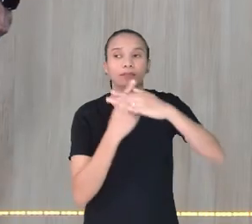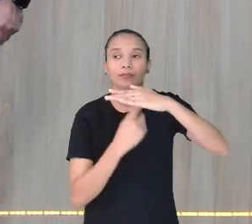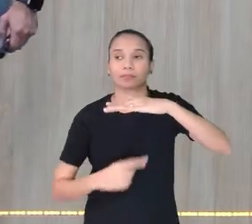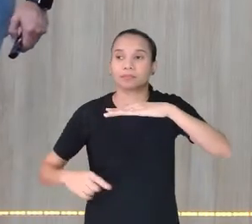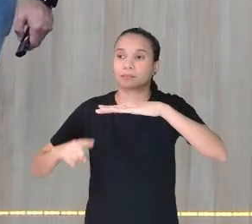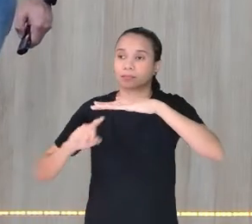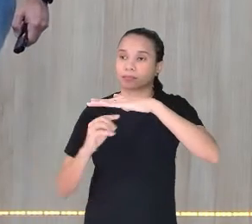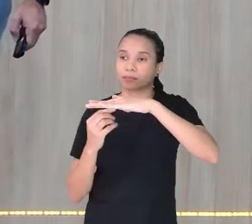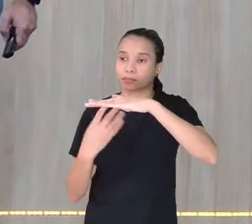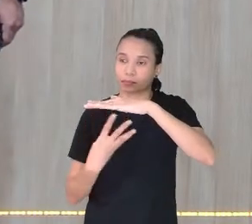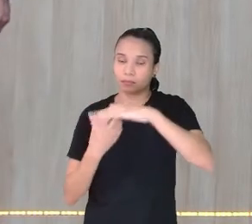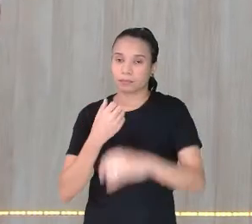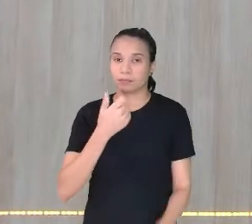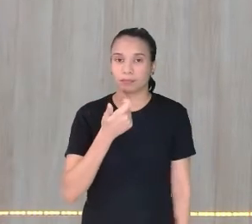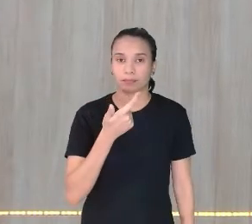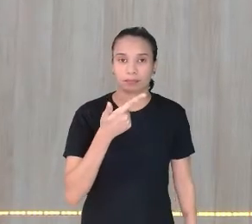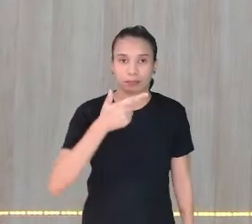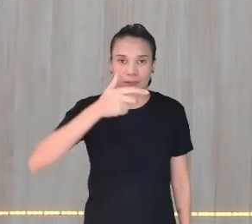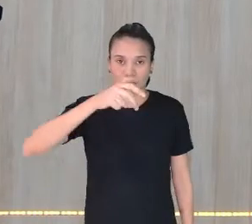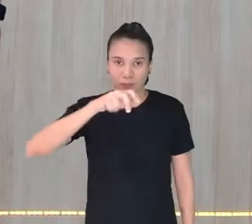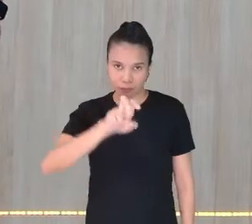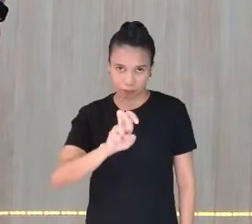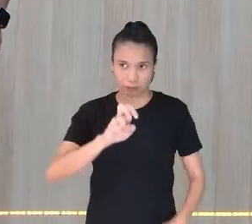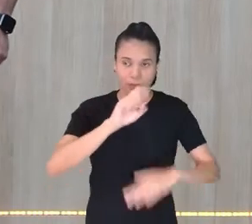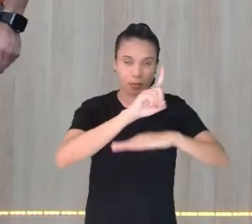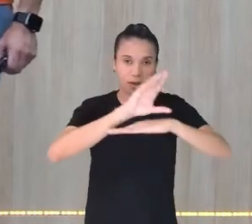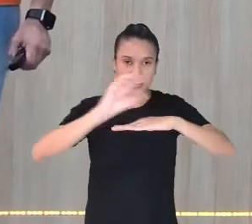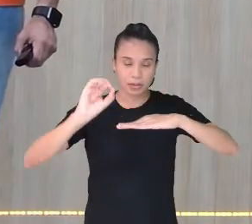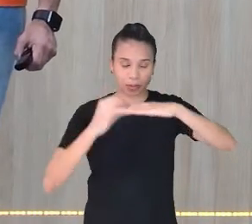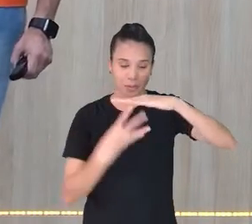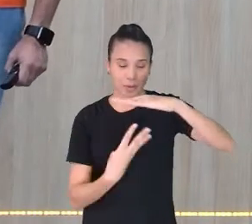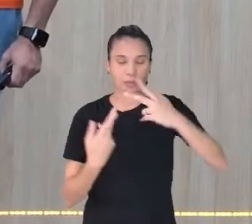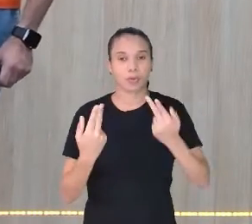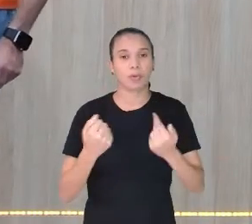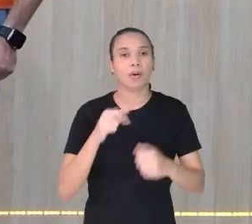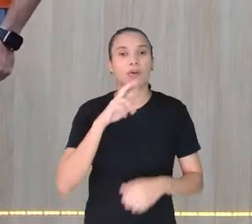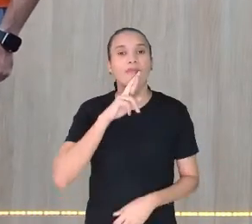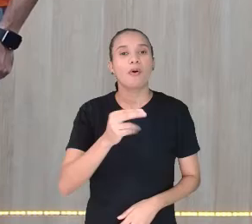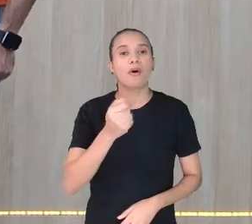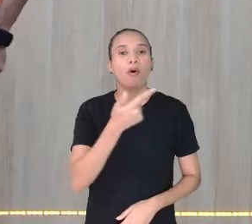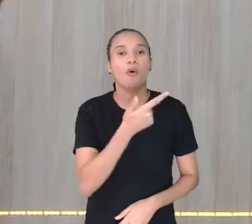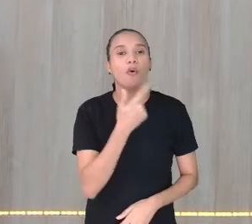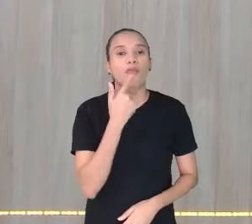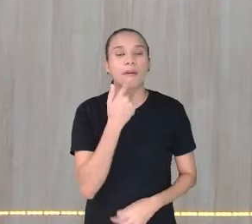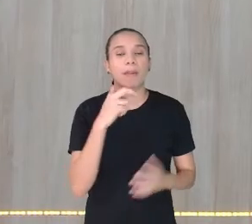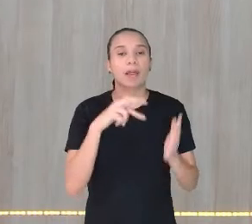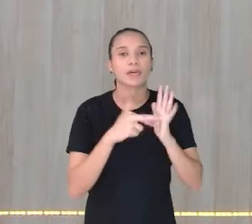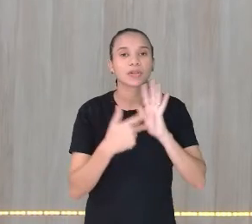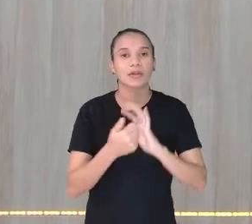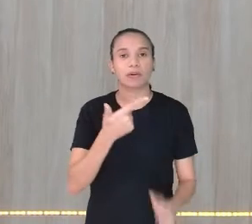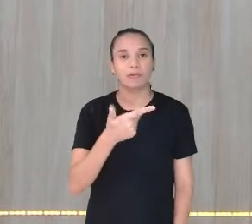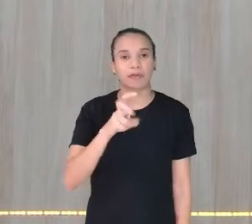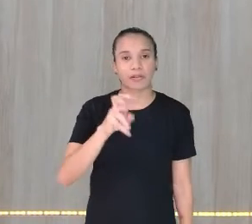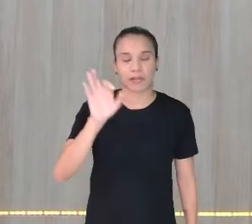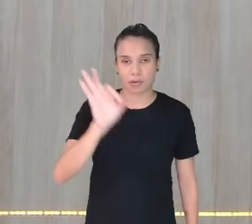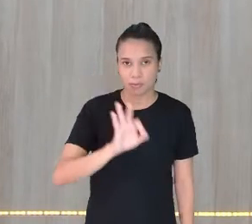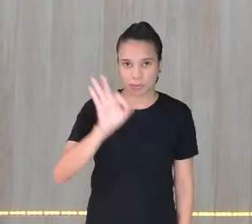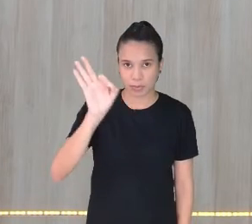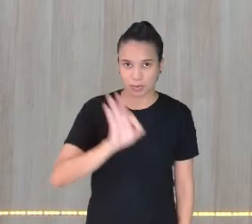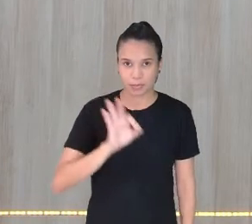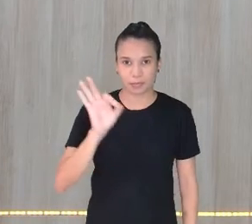é igual a 25. Ou seja, essa partezinha vermelha aí representa